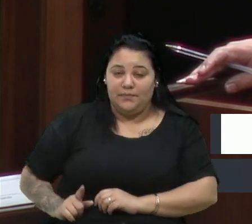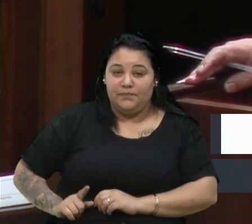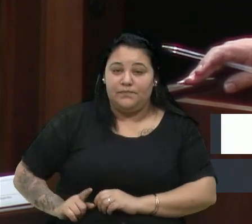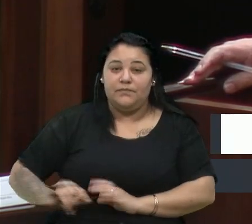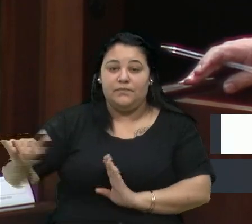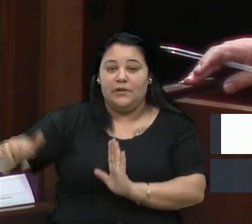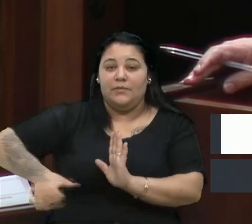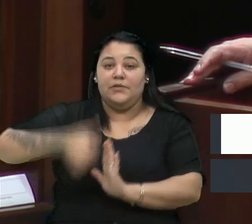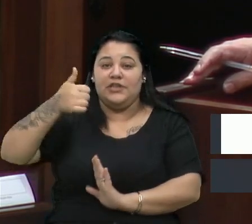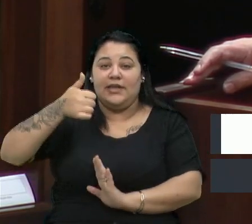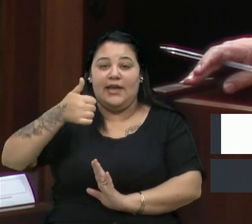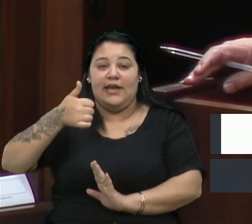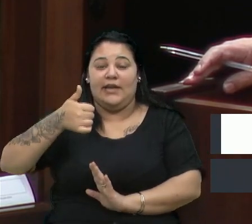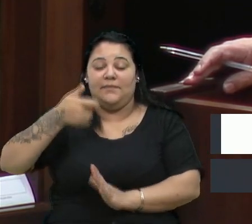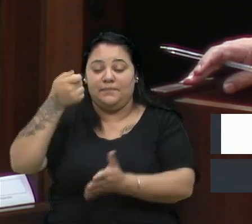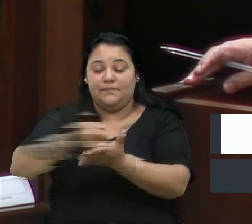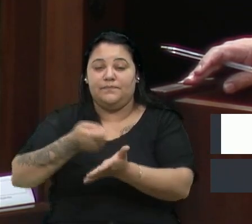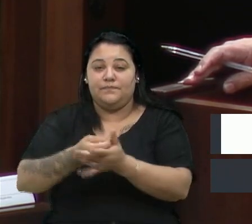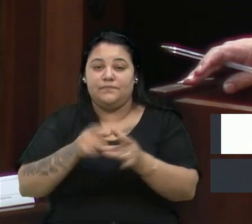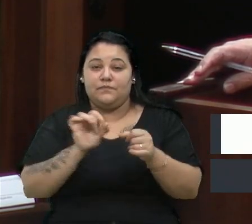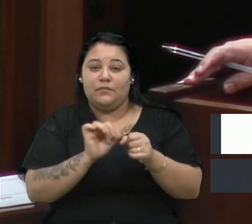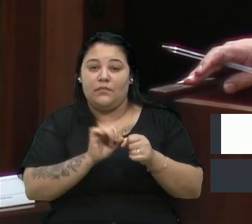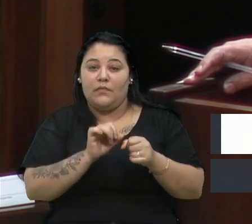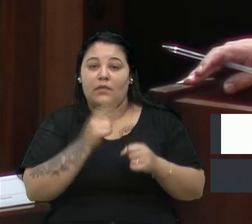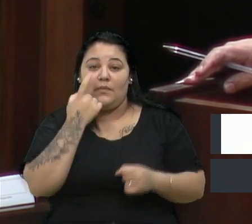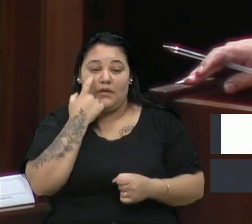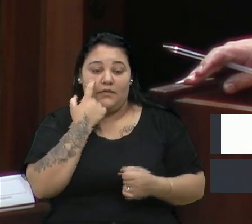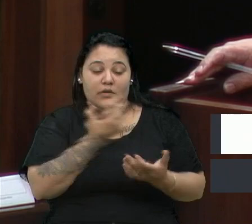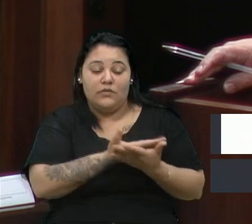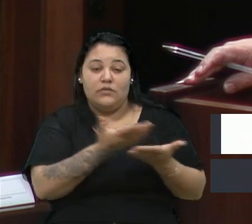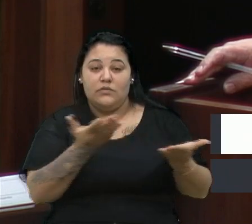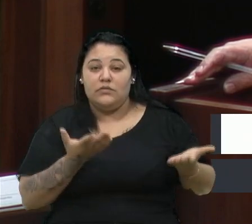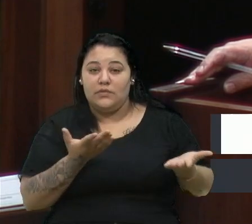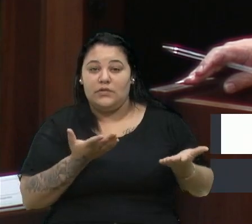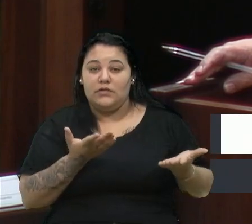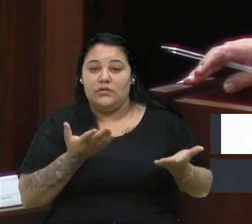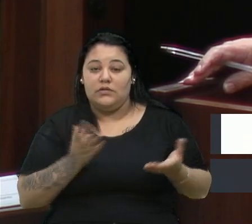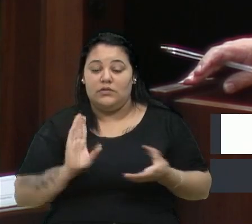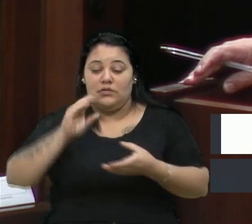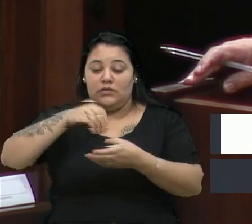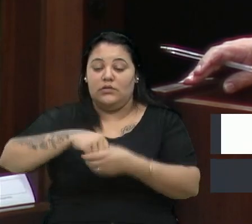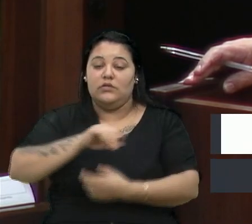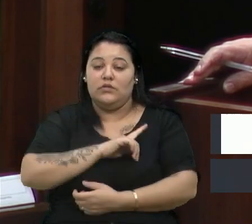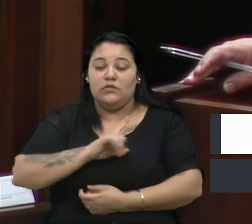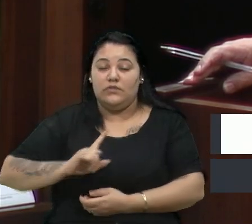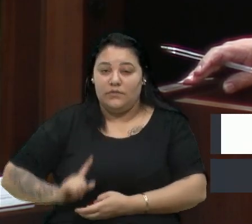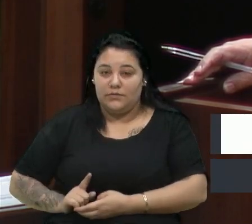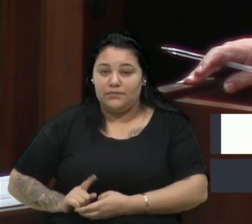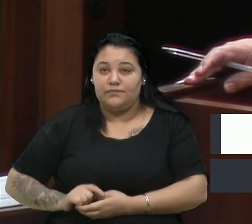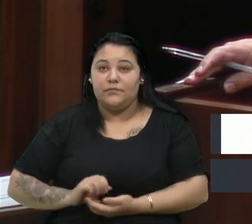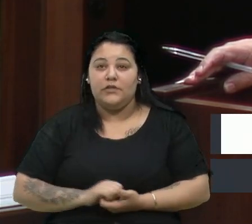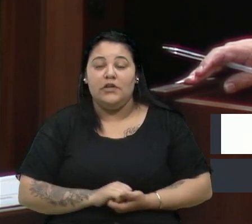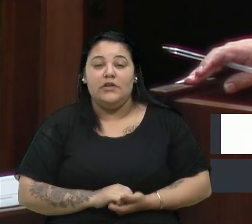o PSB tem tentado fazer através dos seus espaços dentro desse governo, né? A parte, vereador